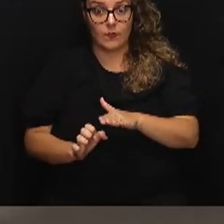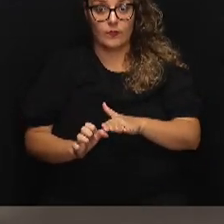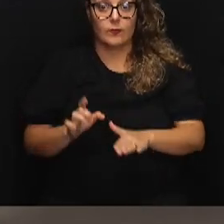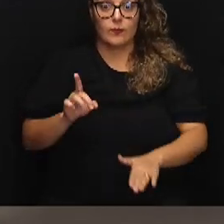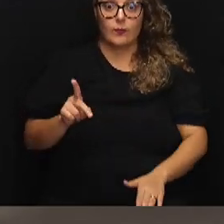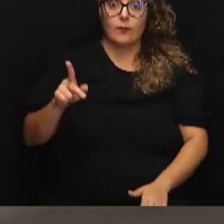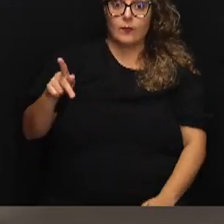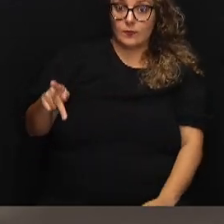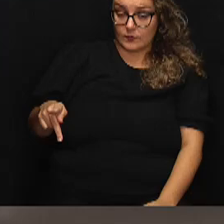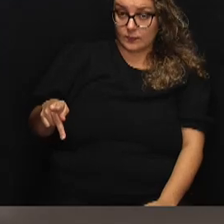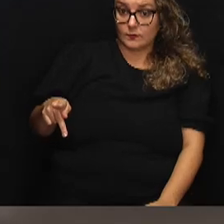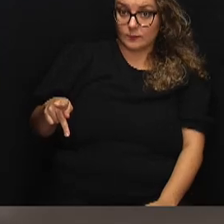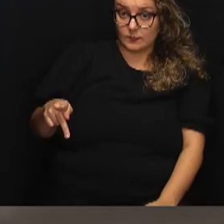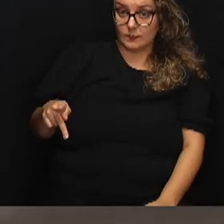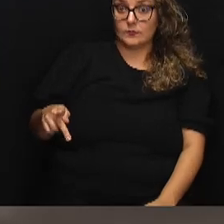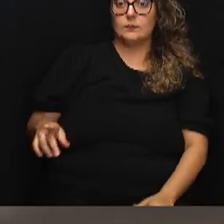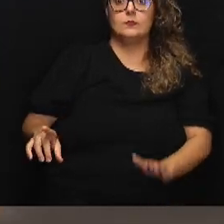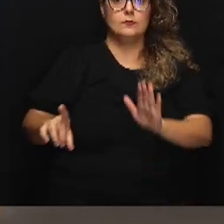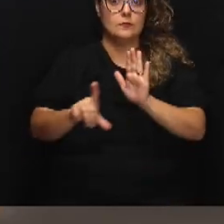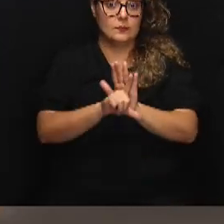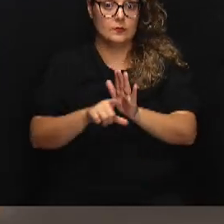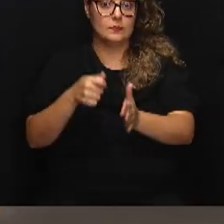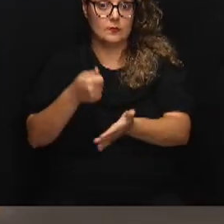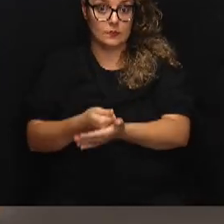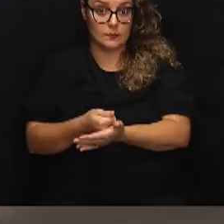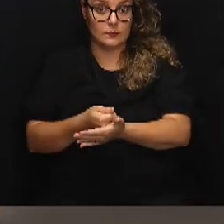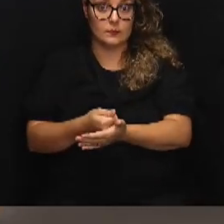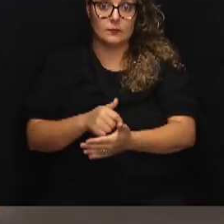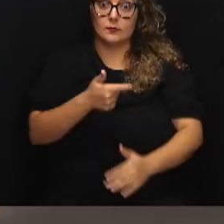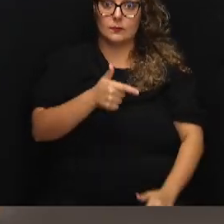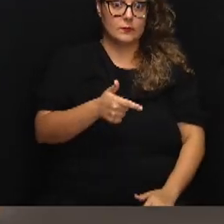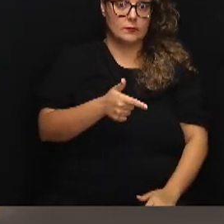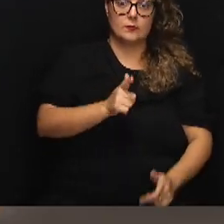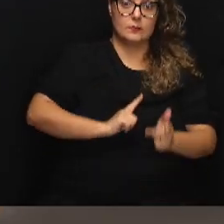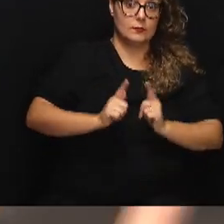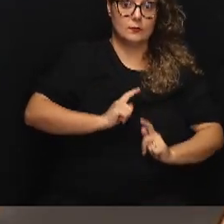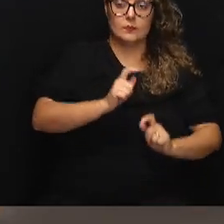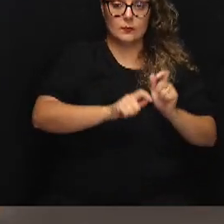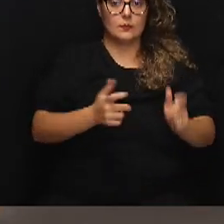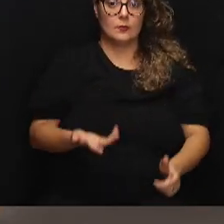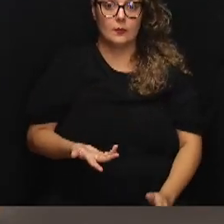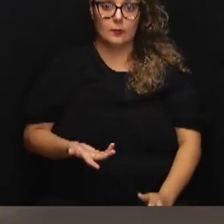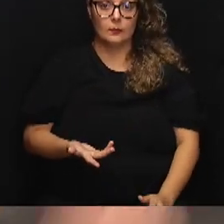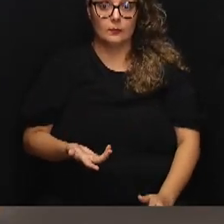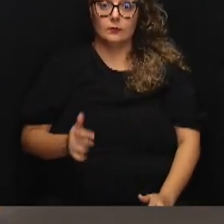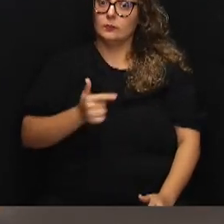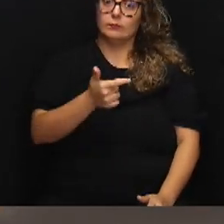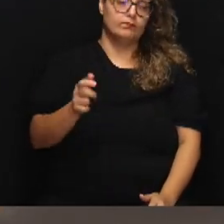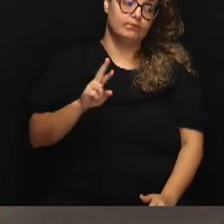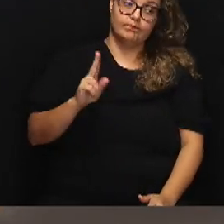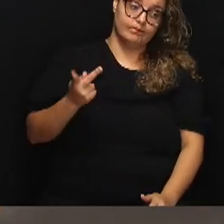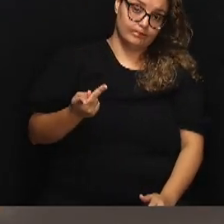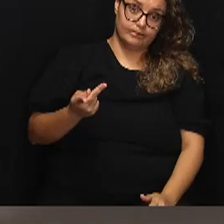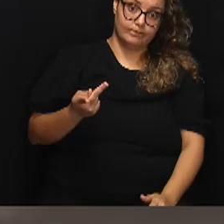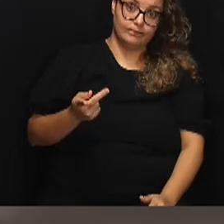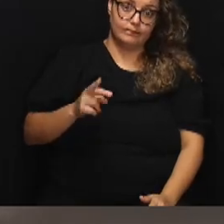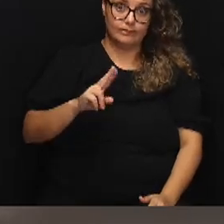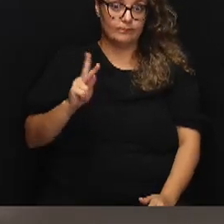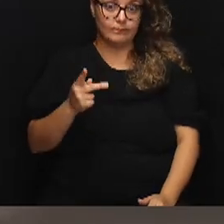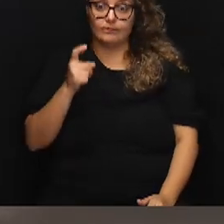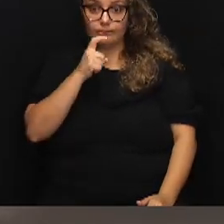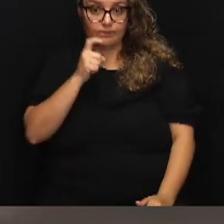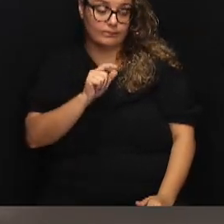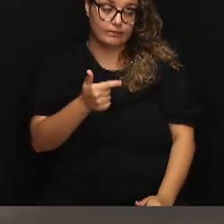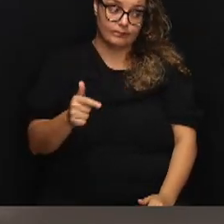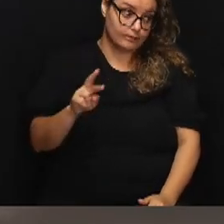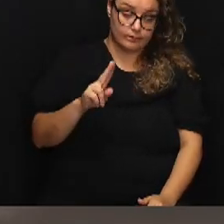departamento pessoal, porque a lei exige isso. E ela não tem ainda a gestão de pessoas, então eu falo que não tem RH. Eu falo, esse RH está mentiroso, aí não existe o